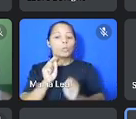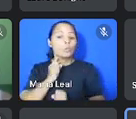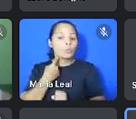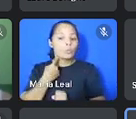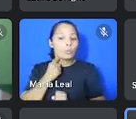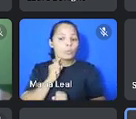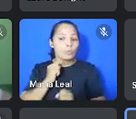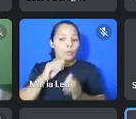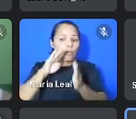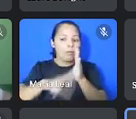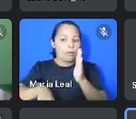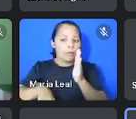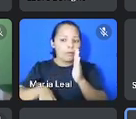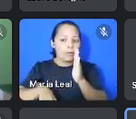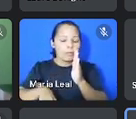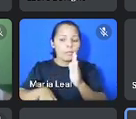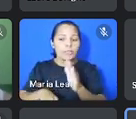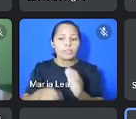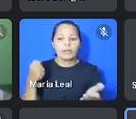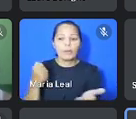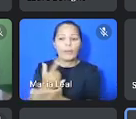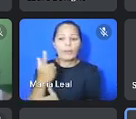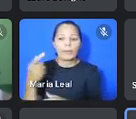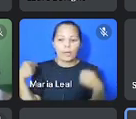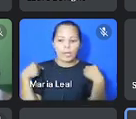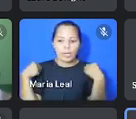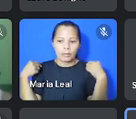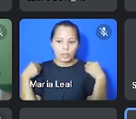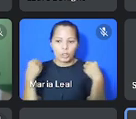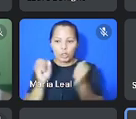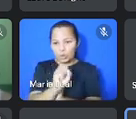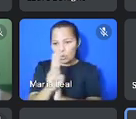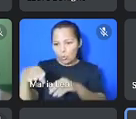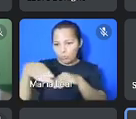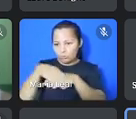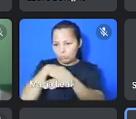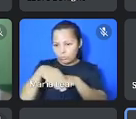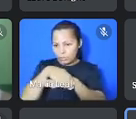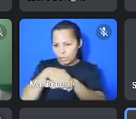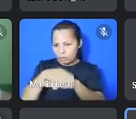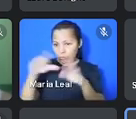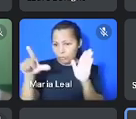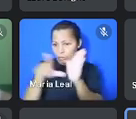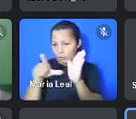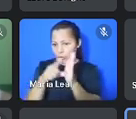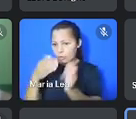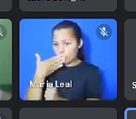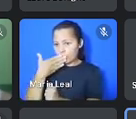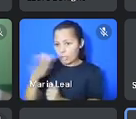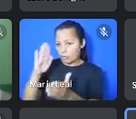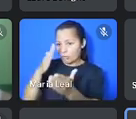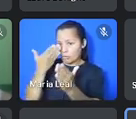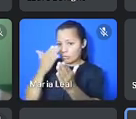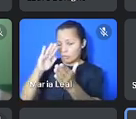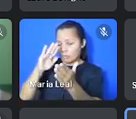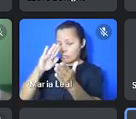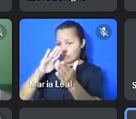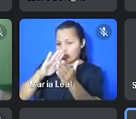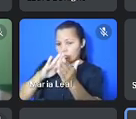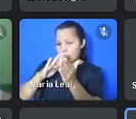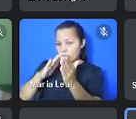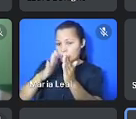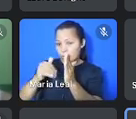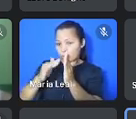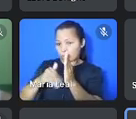comprar uma camisa, um vestido ou um sapato numa loja e você pede um desconto para a vendedora,